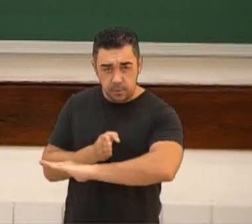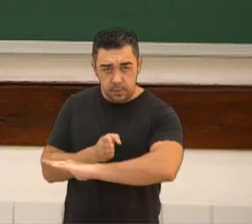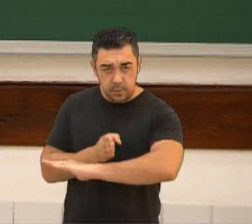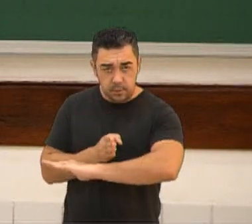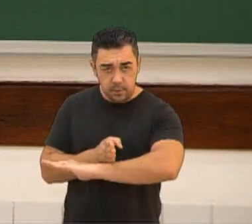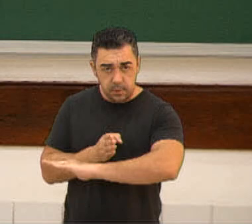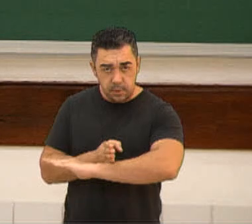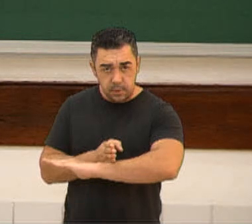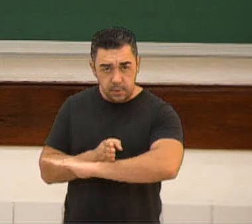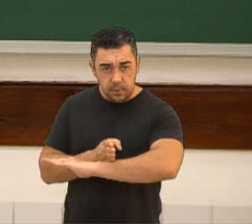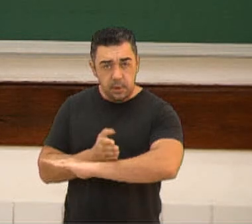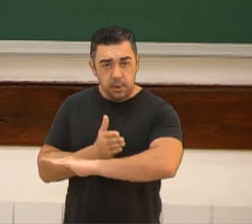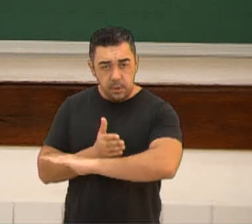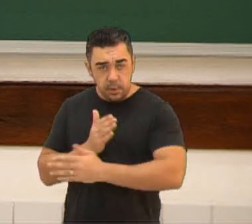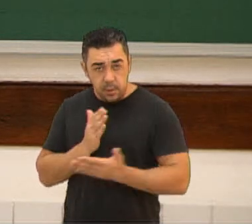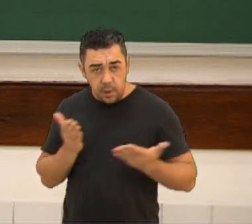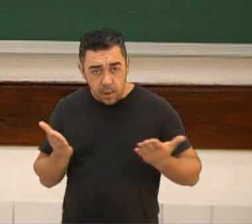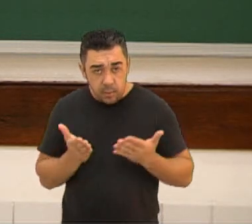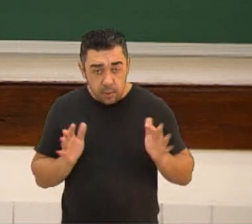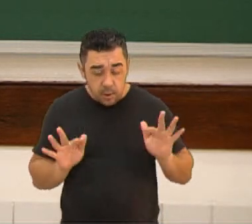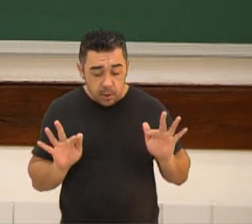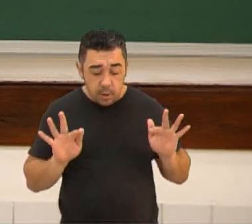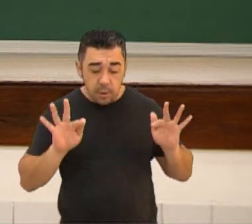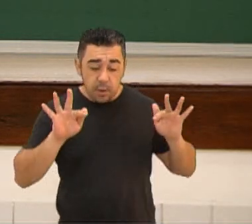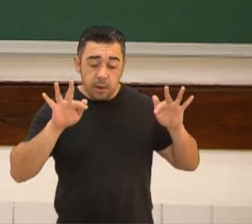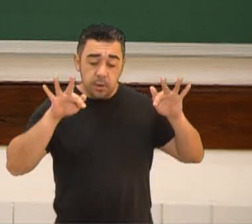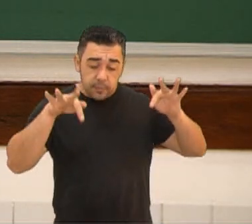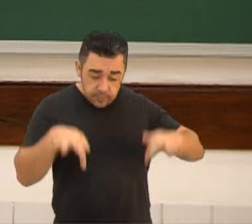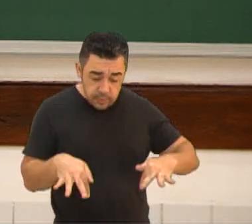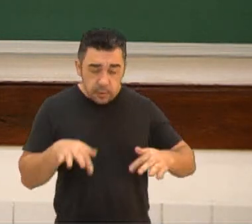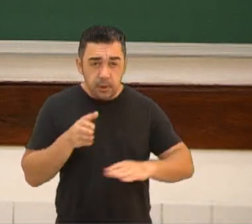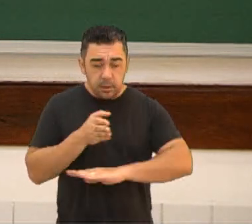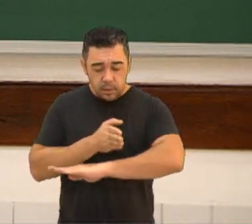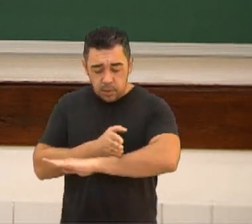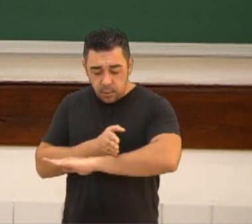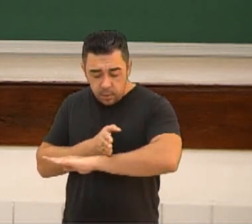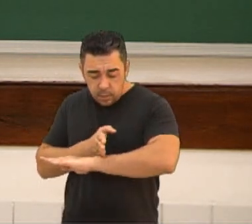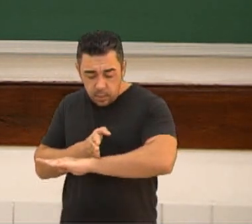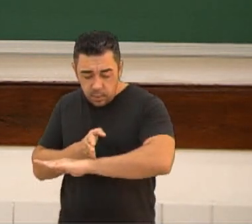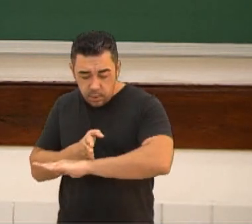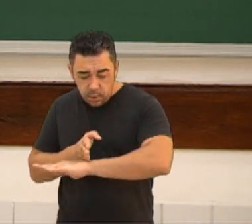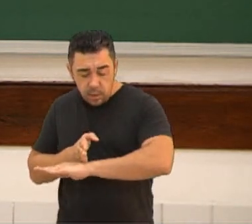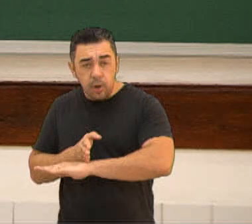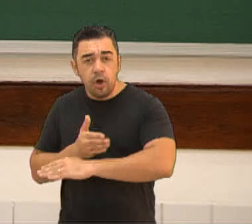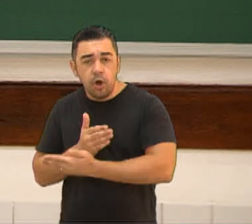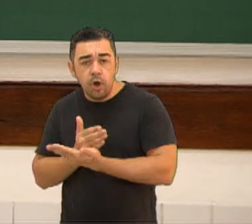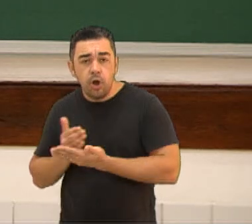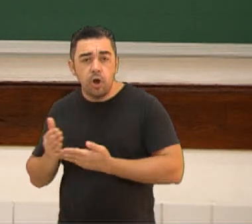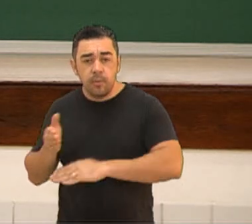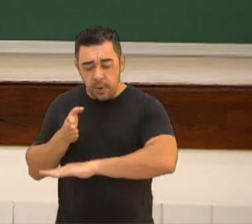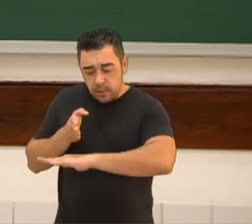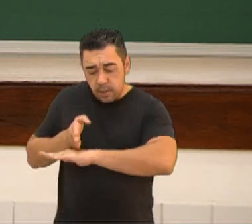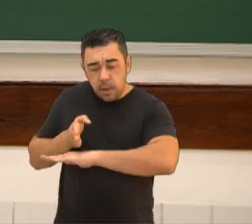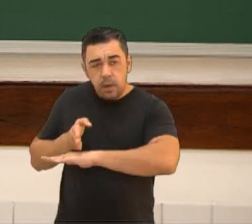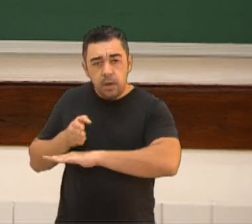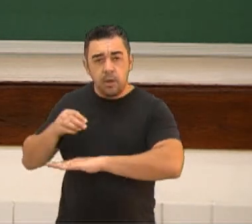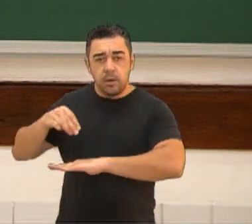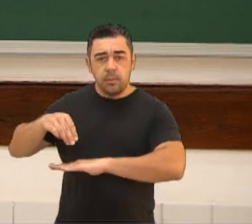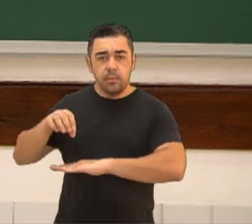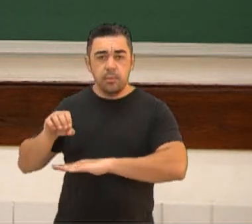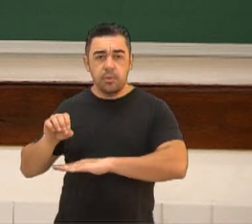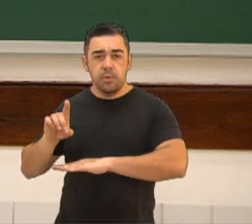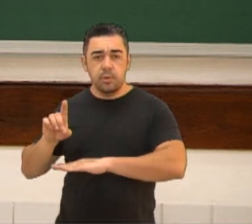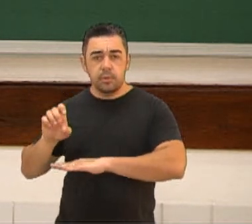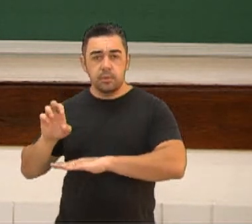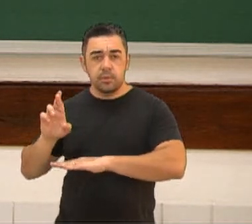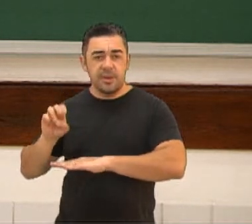ela está terminando e a gente vai começar a viver uma outra era, que é a Idade Moderna. Não existe